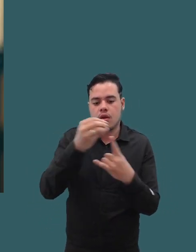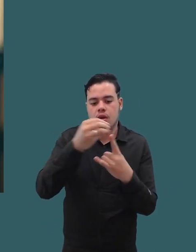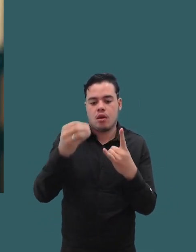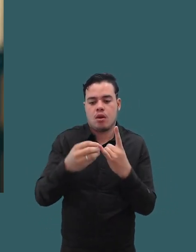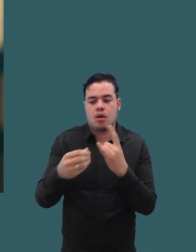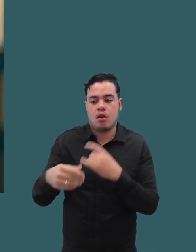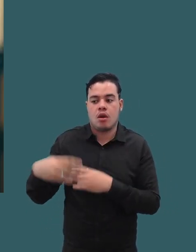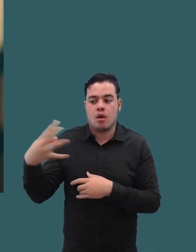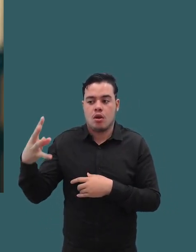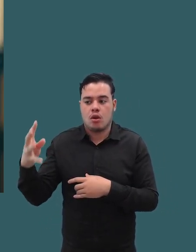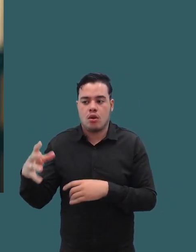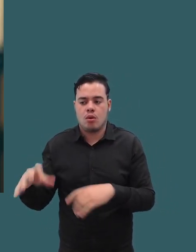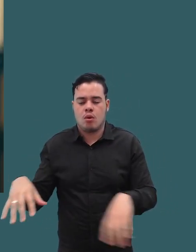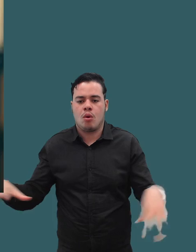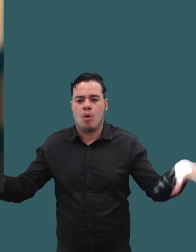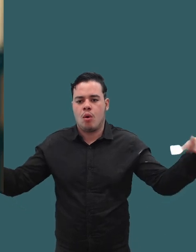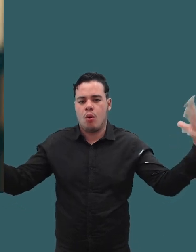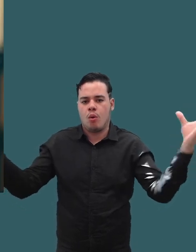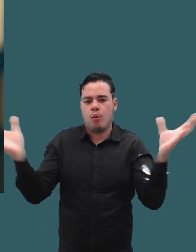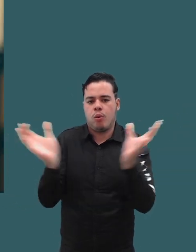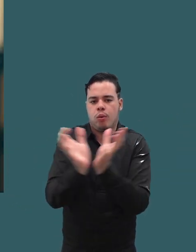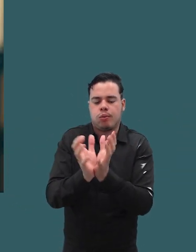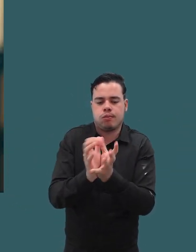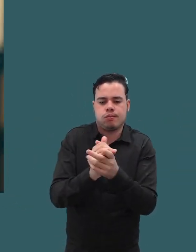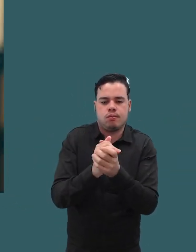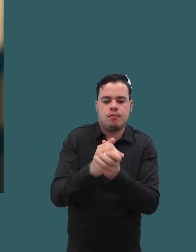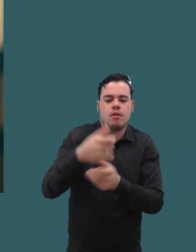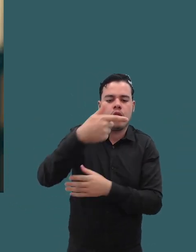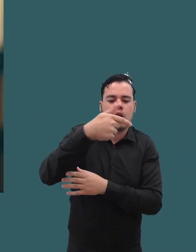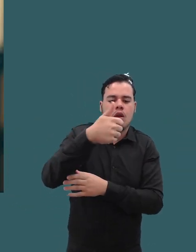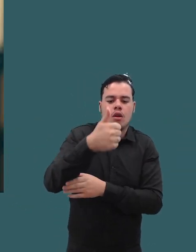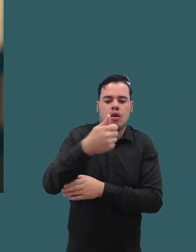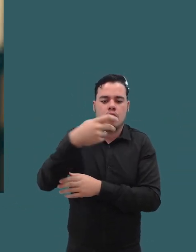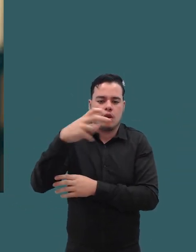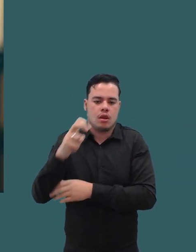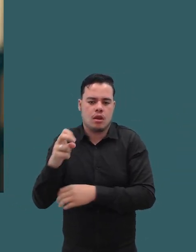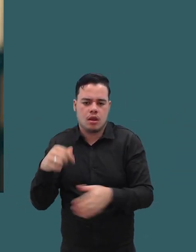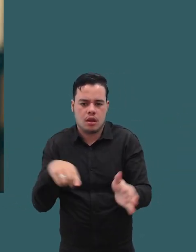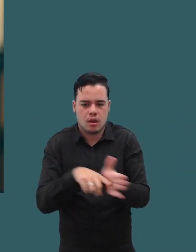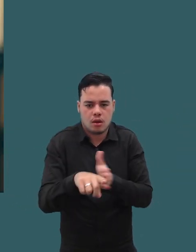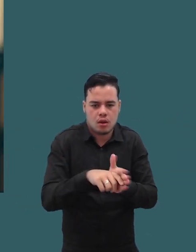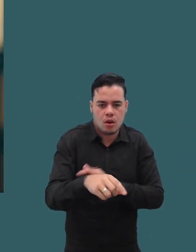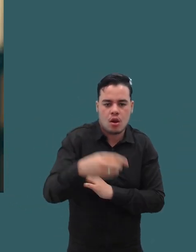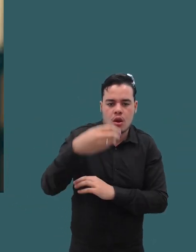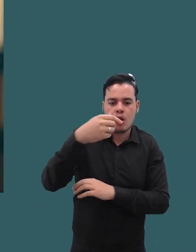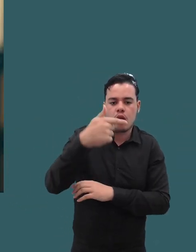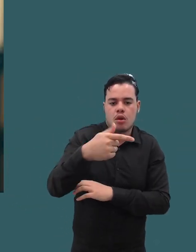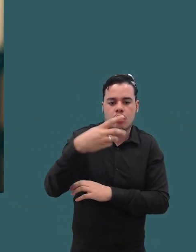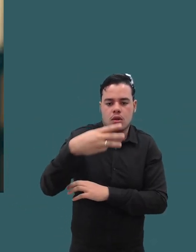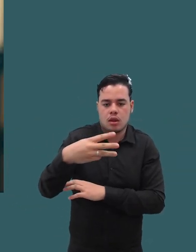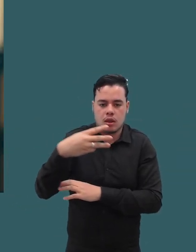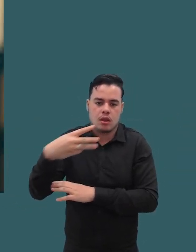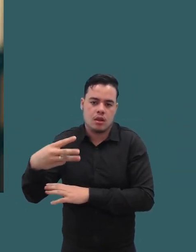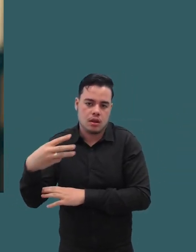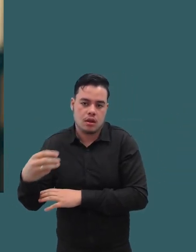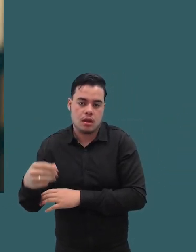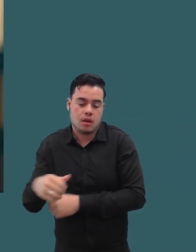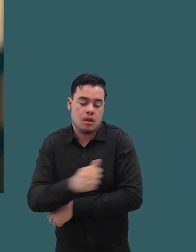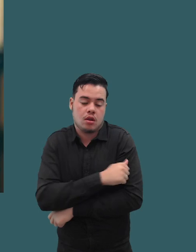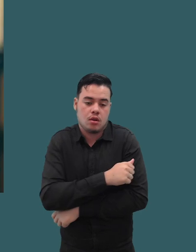reúnem 215 pesquisadores e 233 estudantes, além de